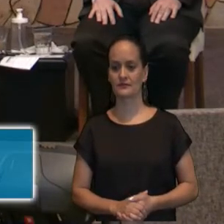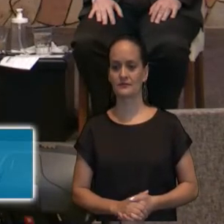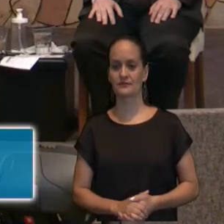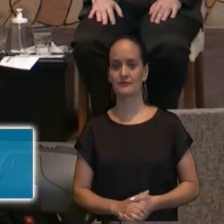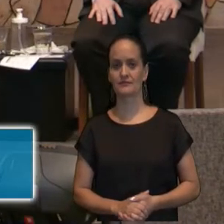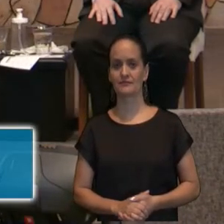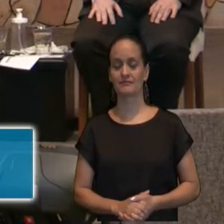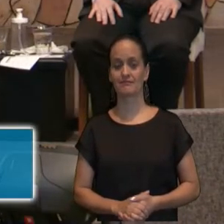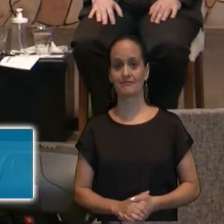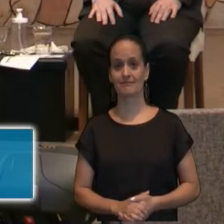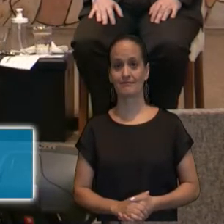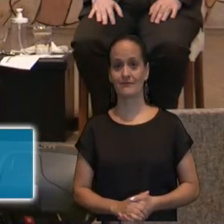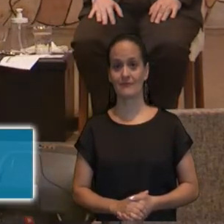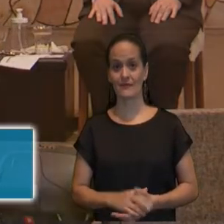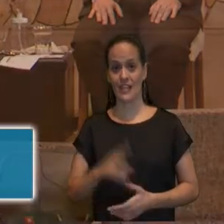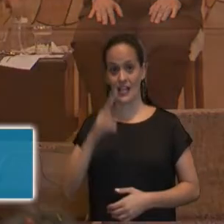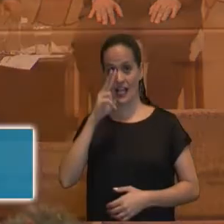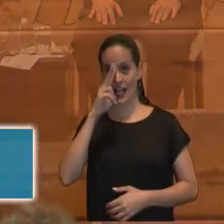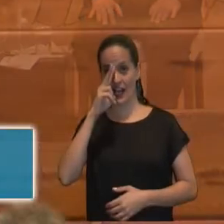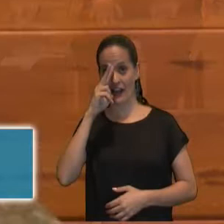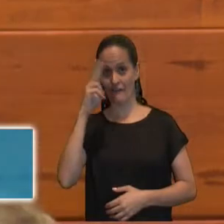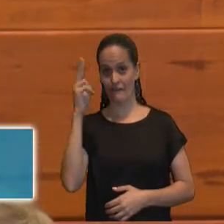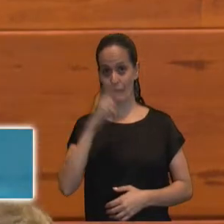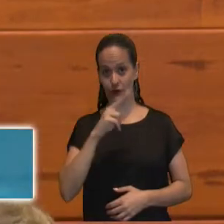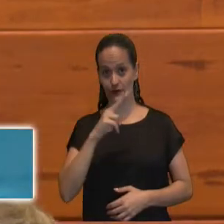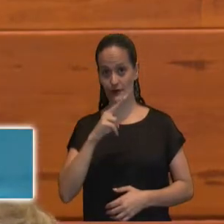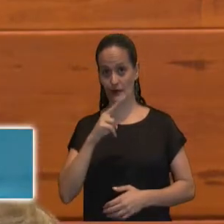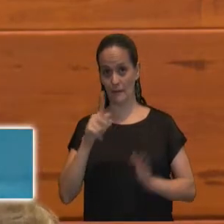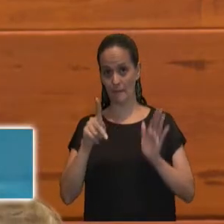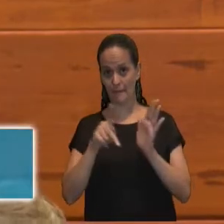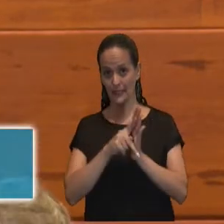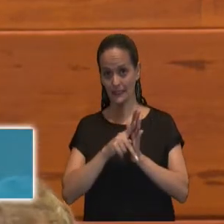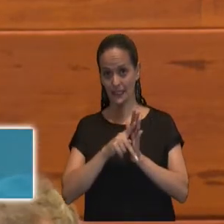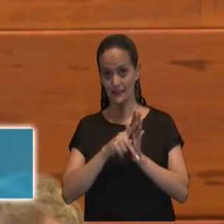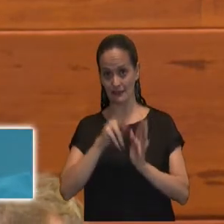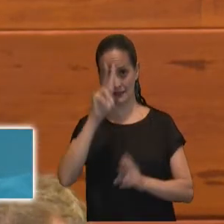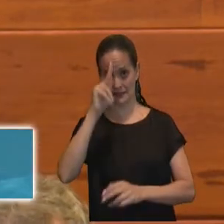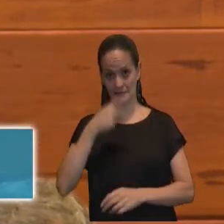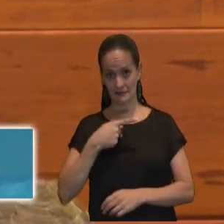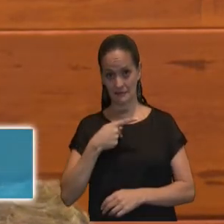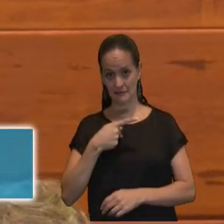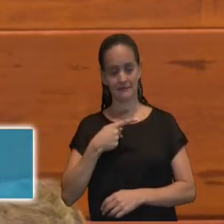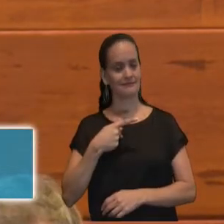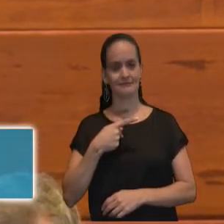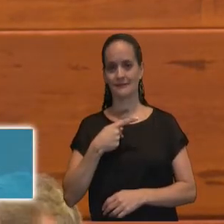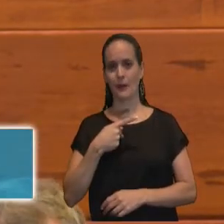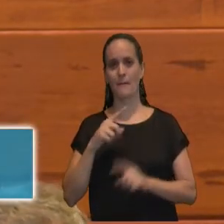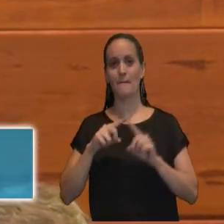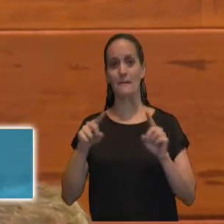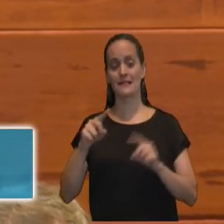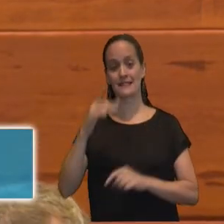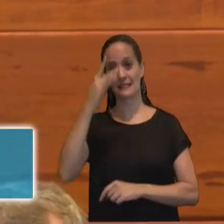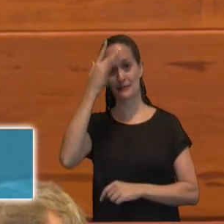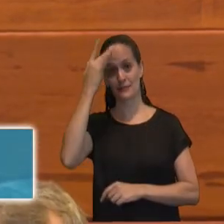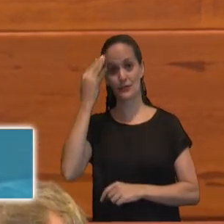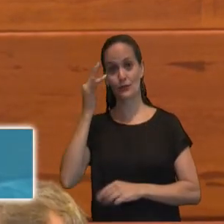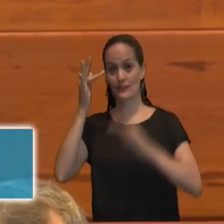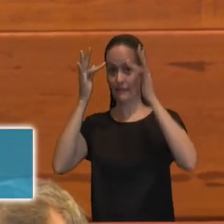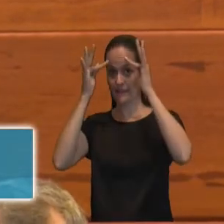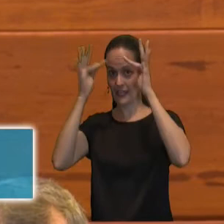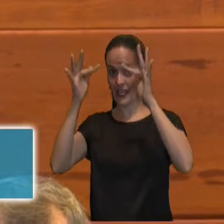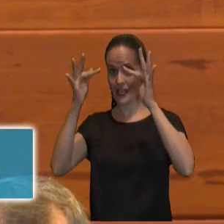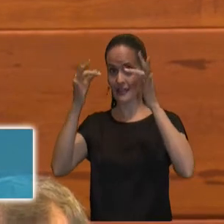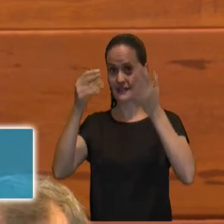Não é dos fortes a vitória, e nem dos que correm melhor, mas dos fiéis e